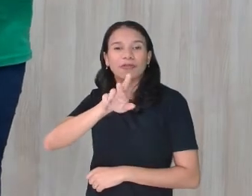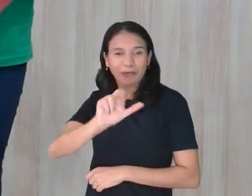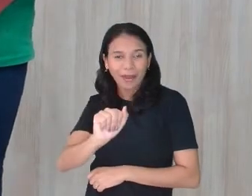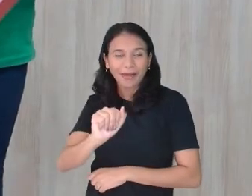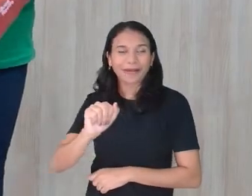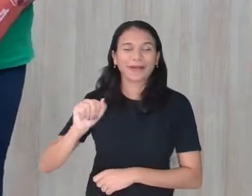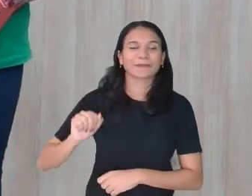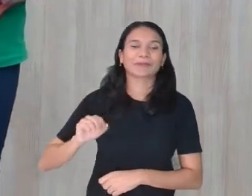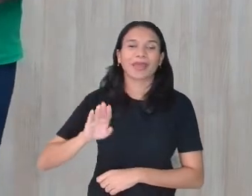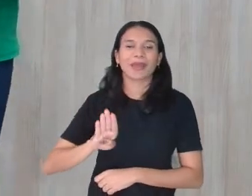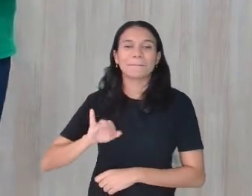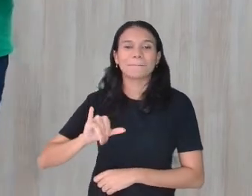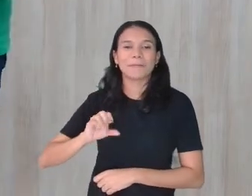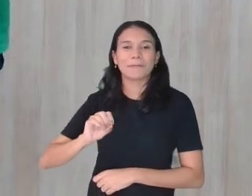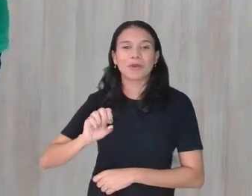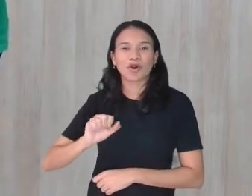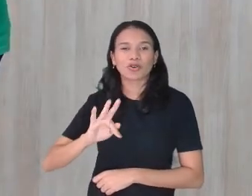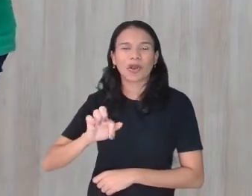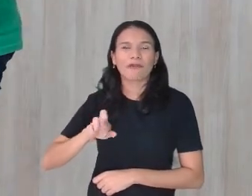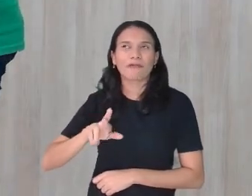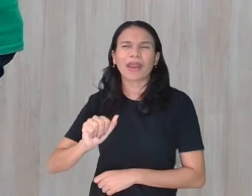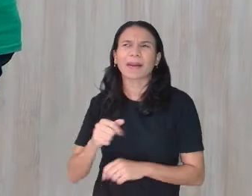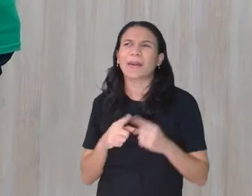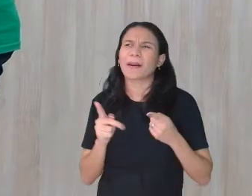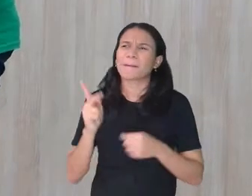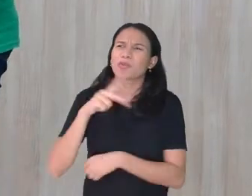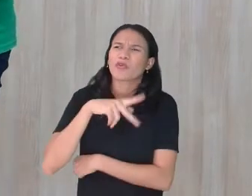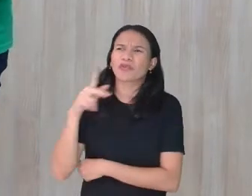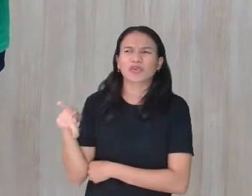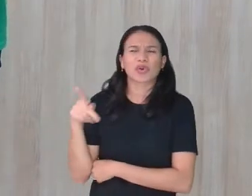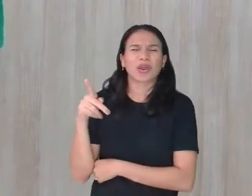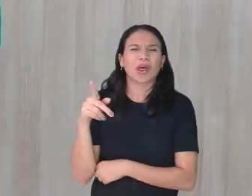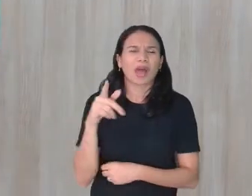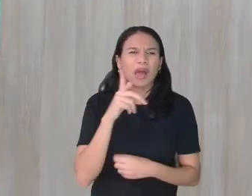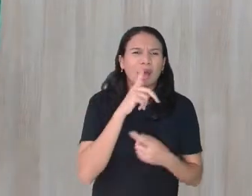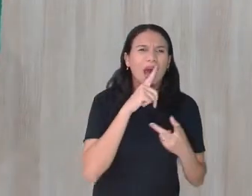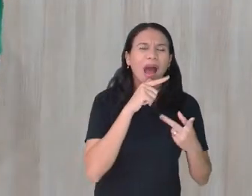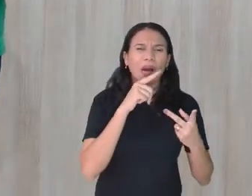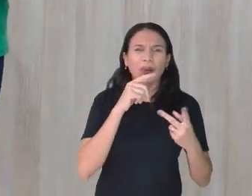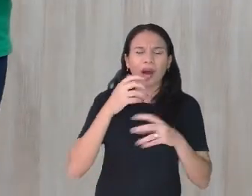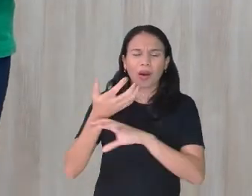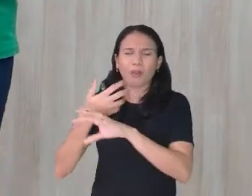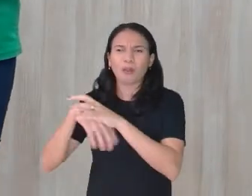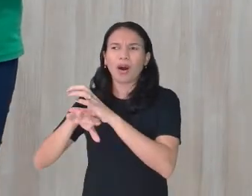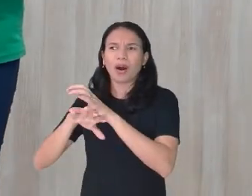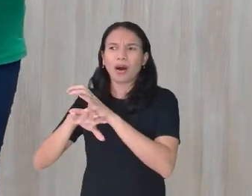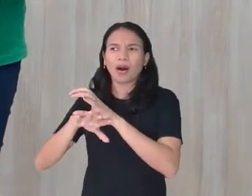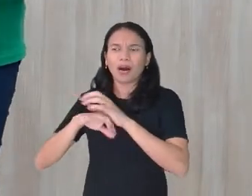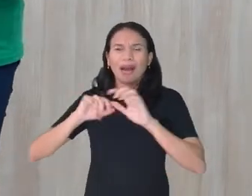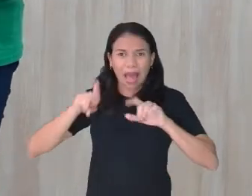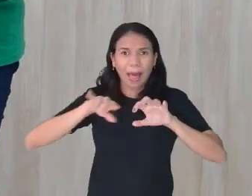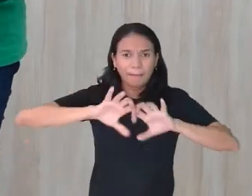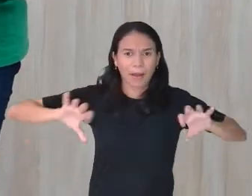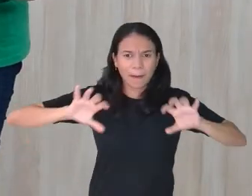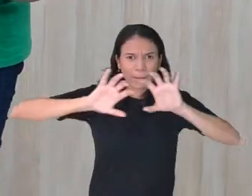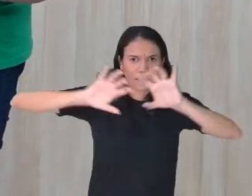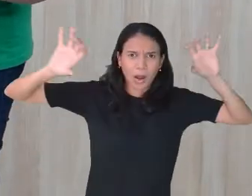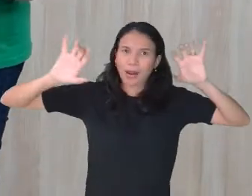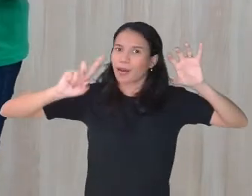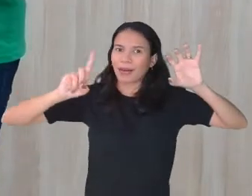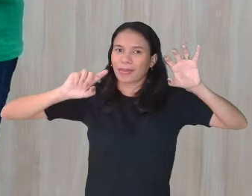Mas vamos ver aí. Professora, e essa hidrosfera, essa atmosfera, ela é separadinha? Não,